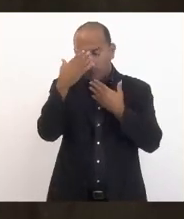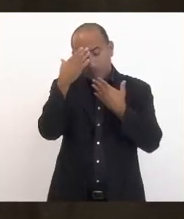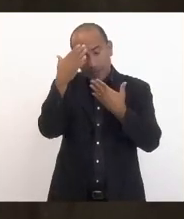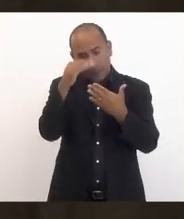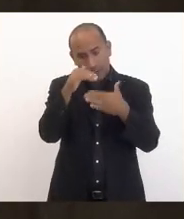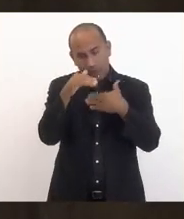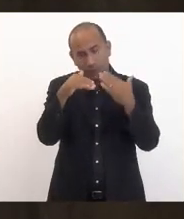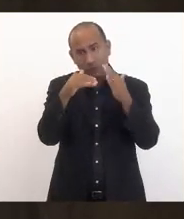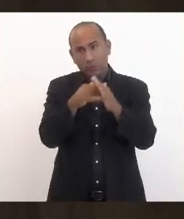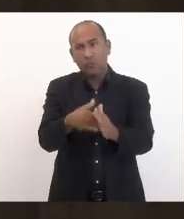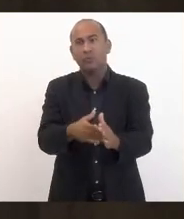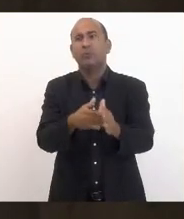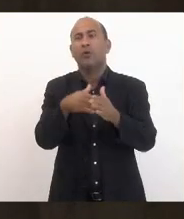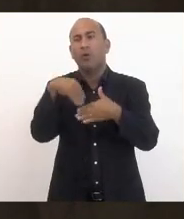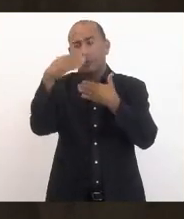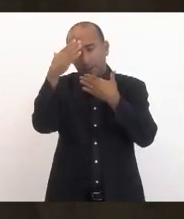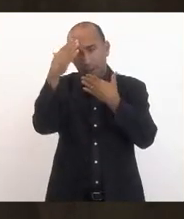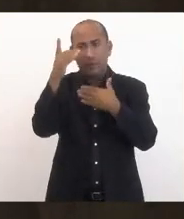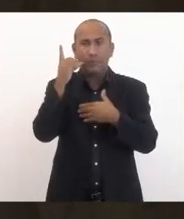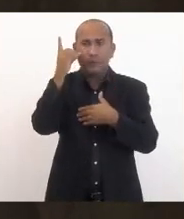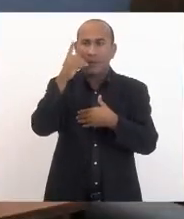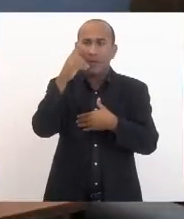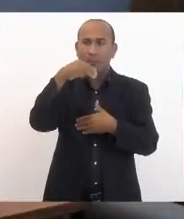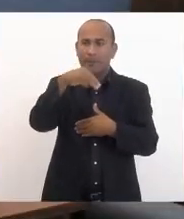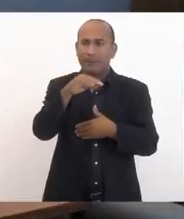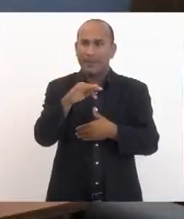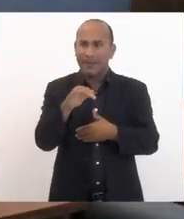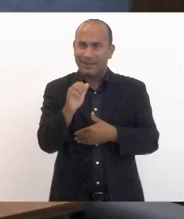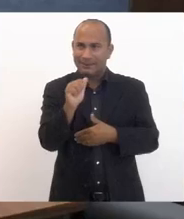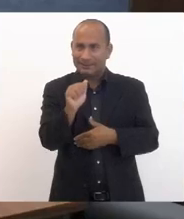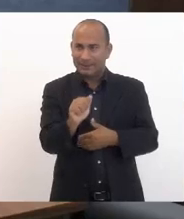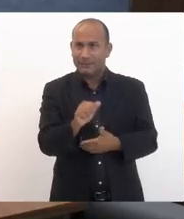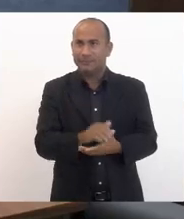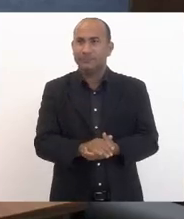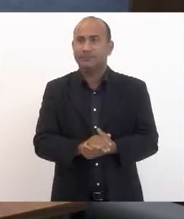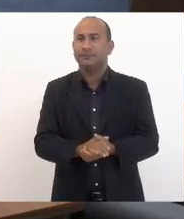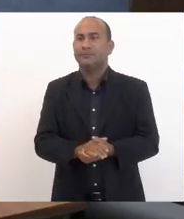todos. Obrigado, deputada Marta Rocha.